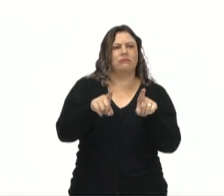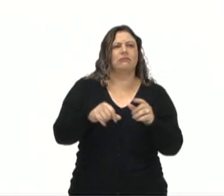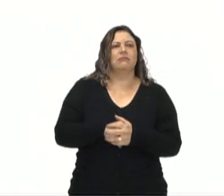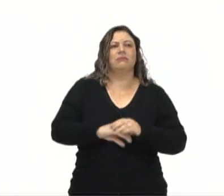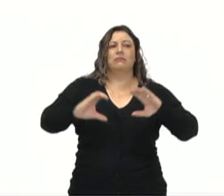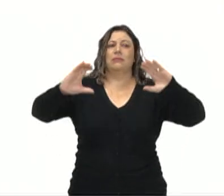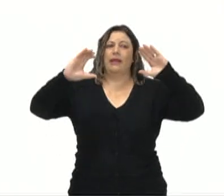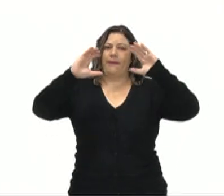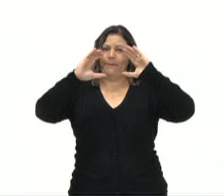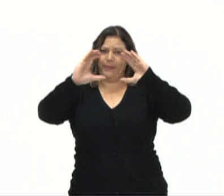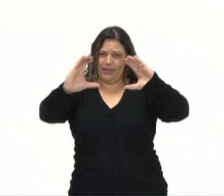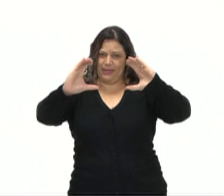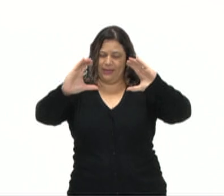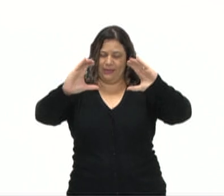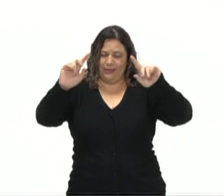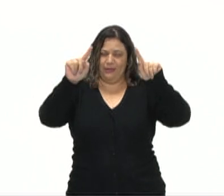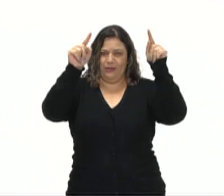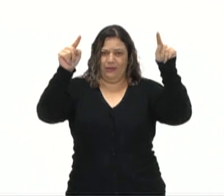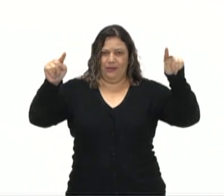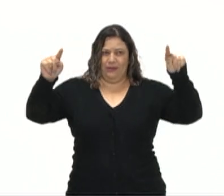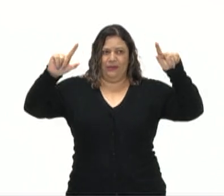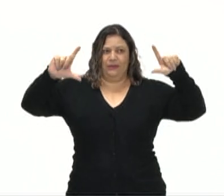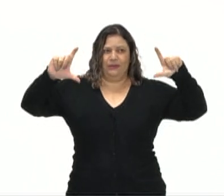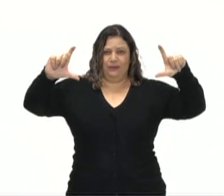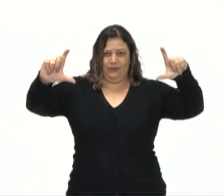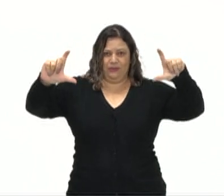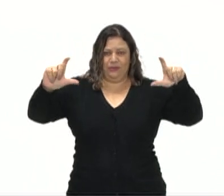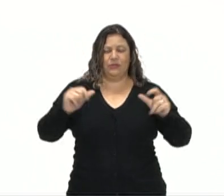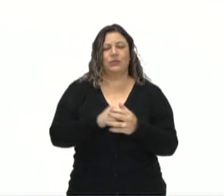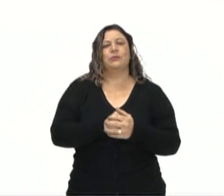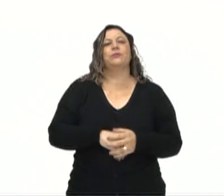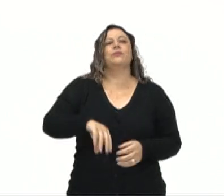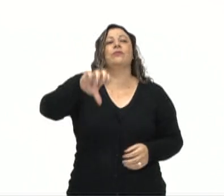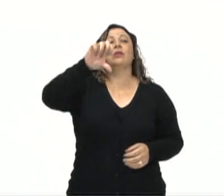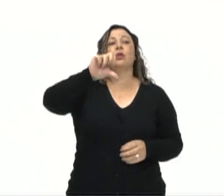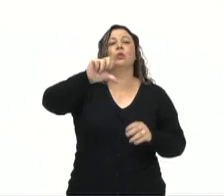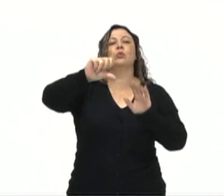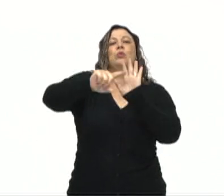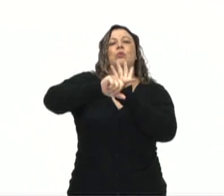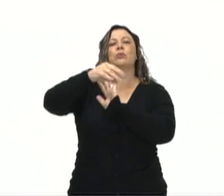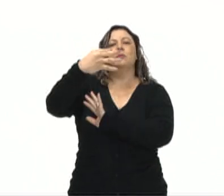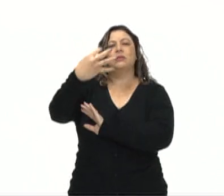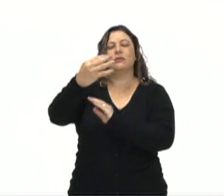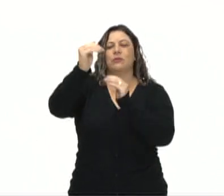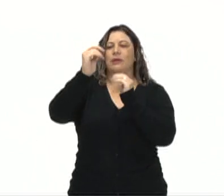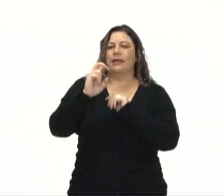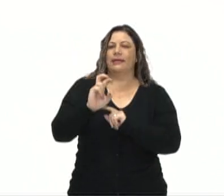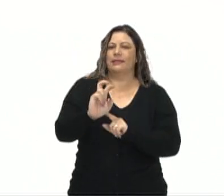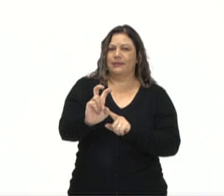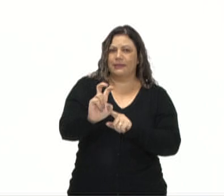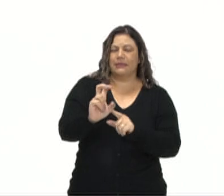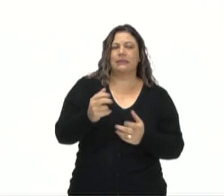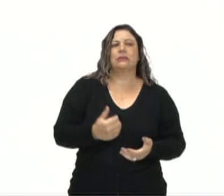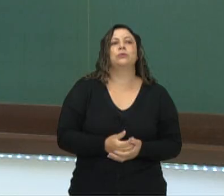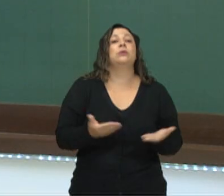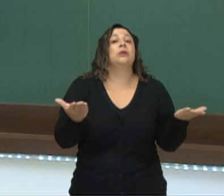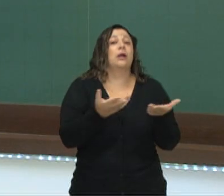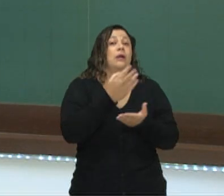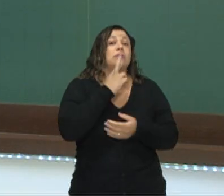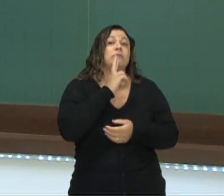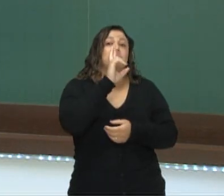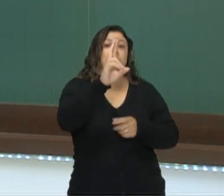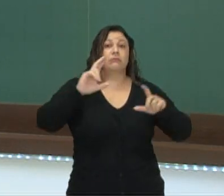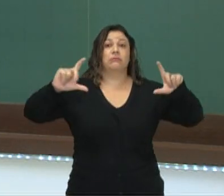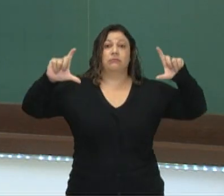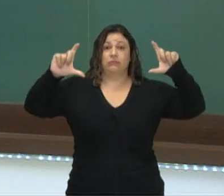Primeiramente, resolvemos o que está dentro dos parênteses. 9 menos 4 dá 5, né? E agora eu vou resolver o que está